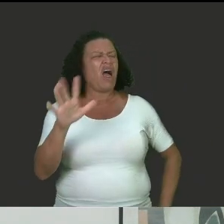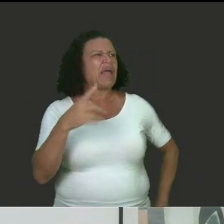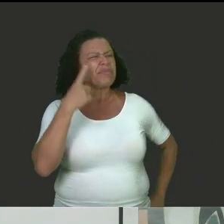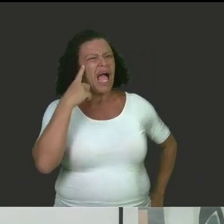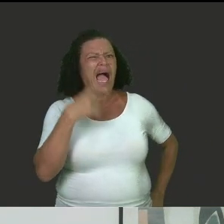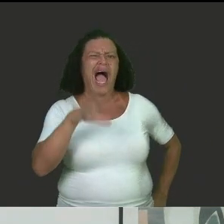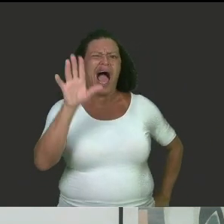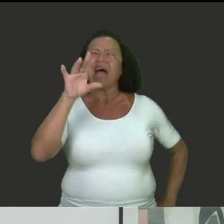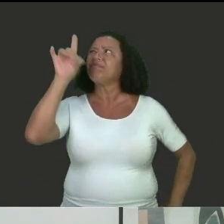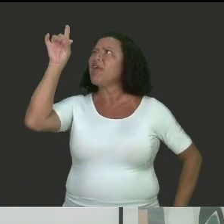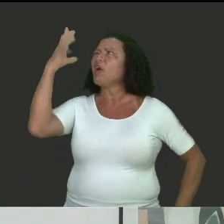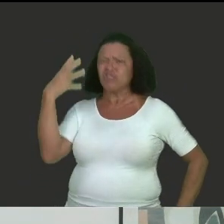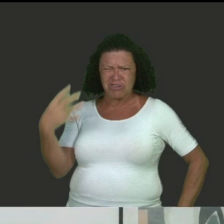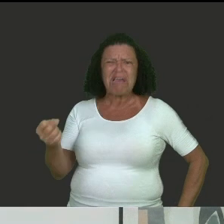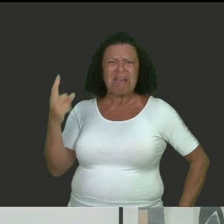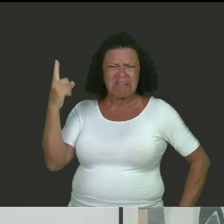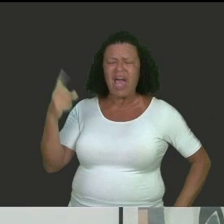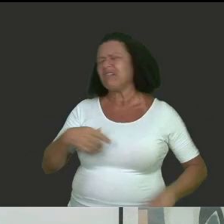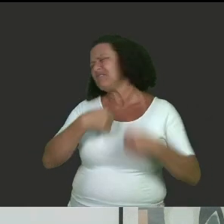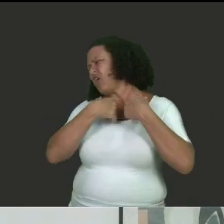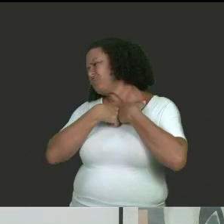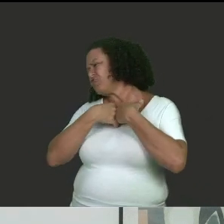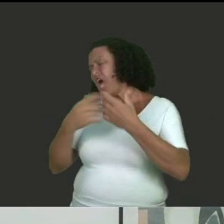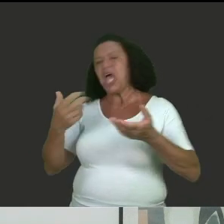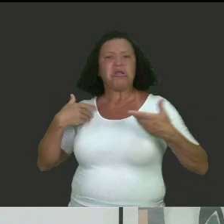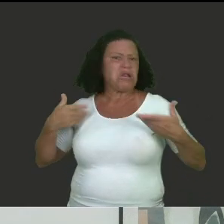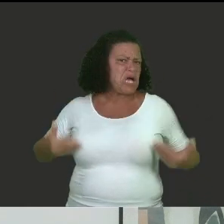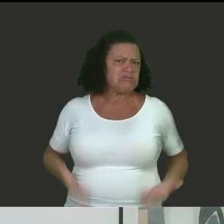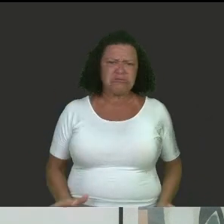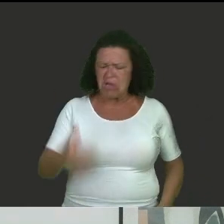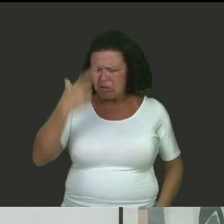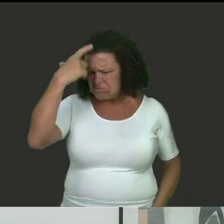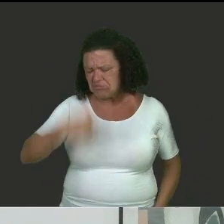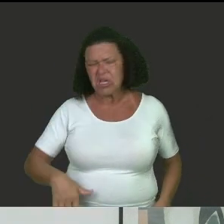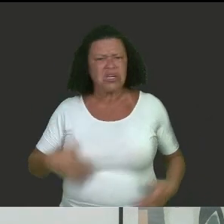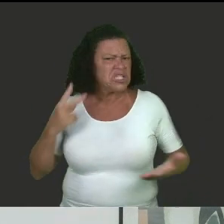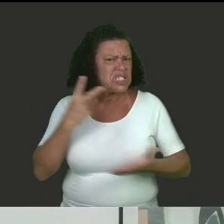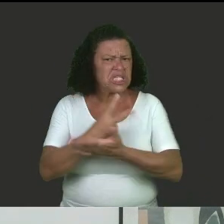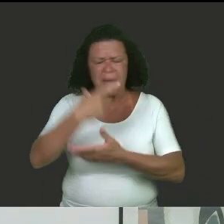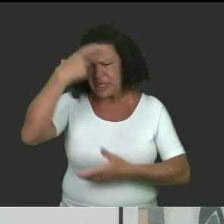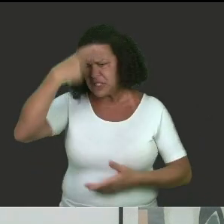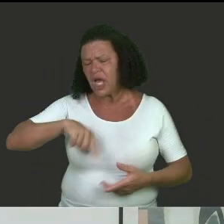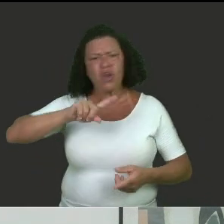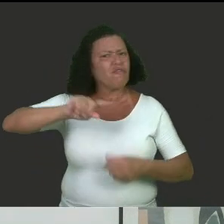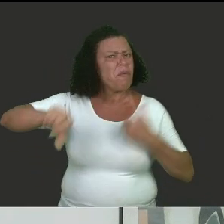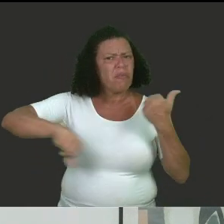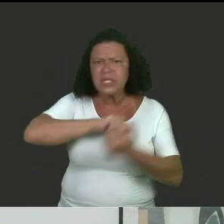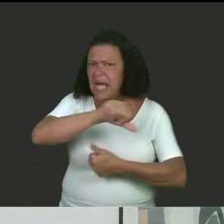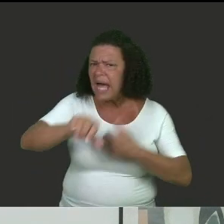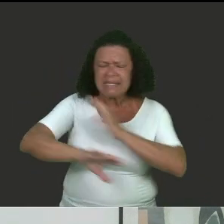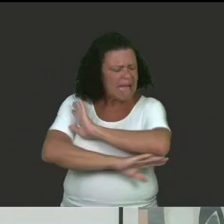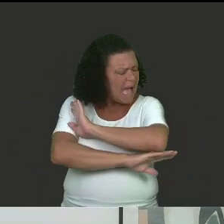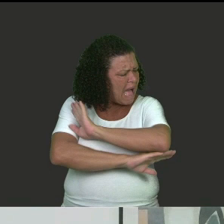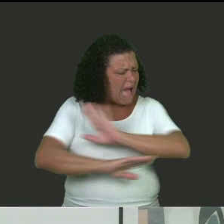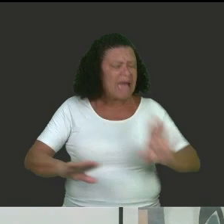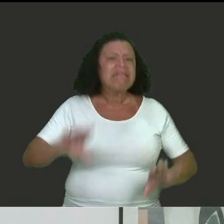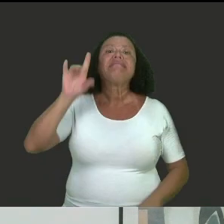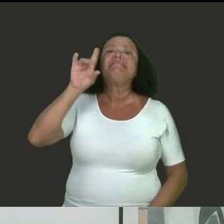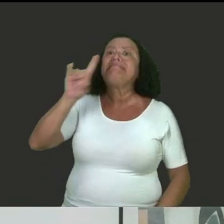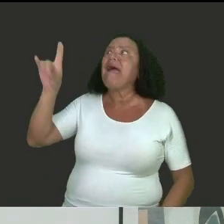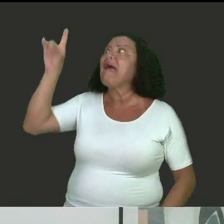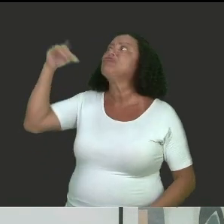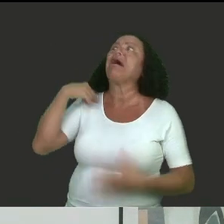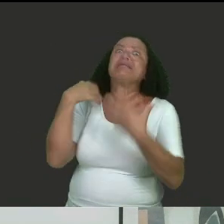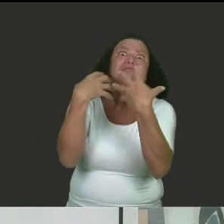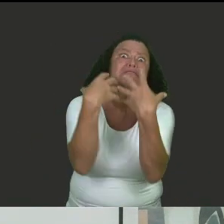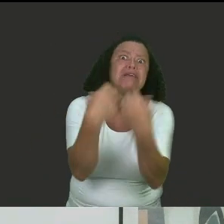Deus quis assim, eu nasci assim, eu vou ser sempre assim, quer dizer, nada pode mudar, então eu sou obrigado a aceitar e